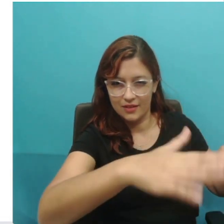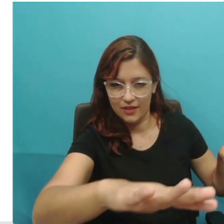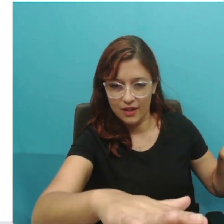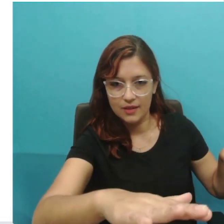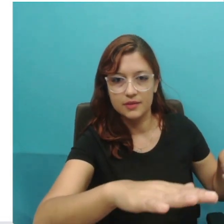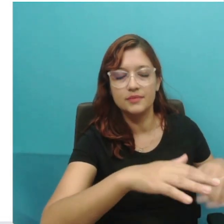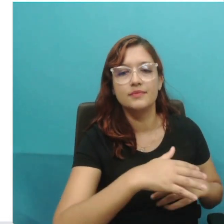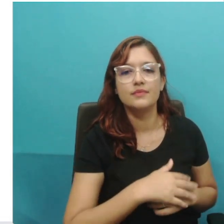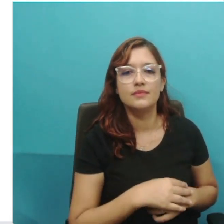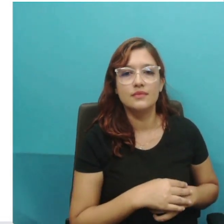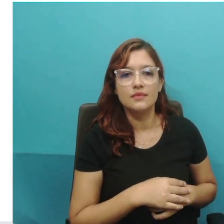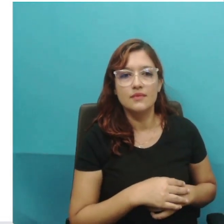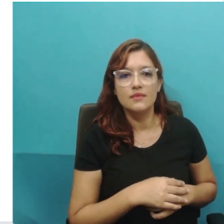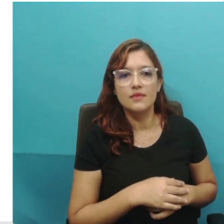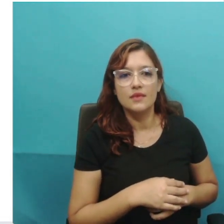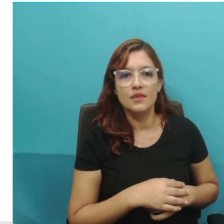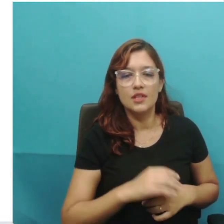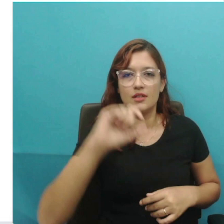fomos ao litoral,